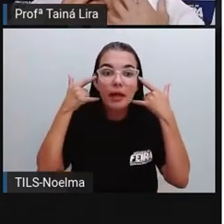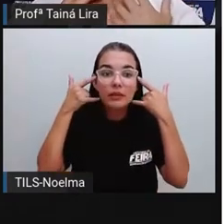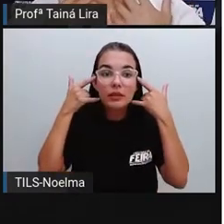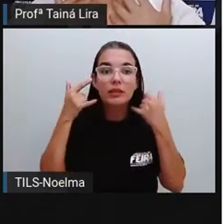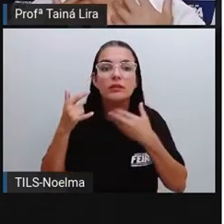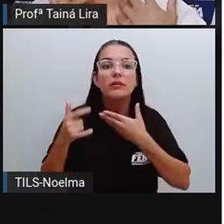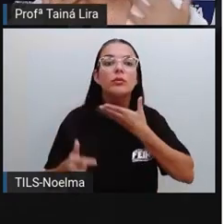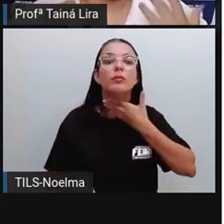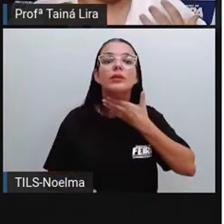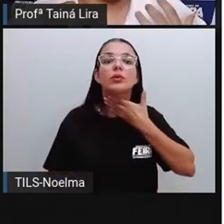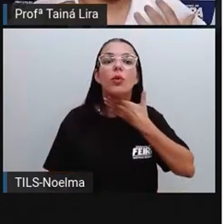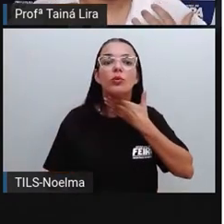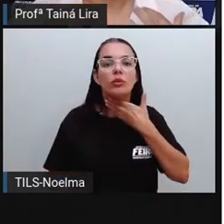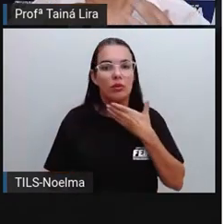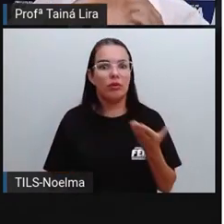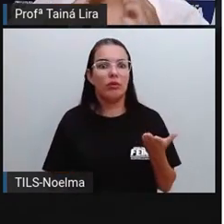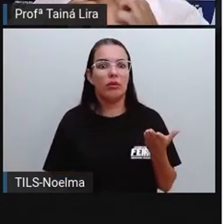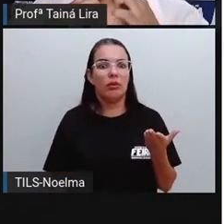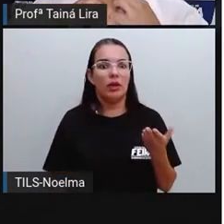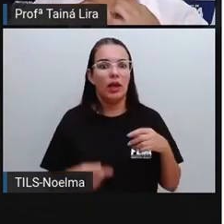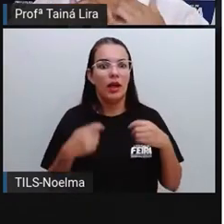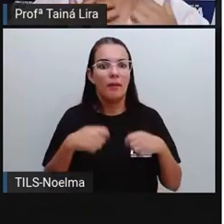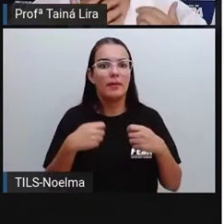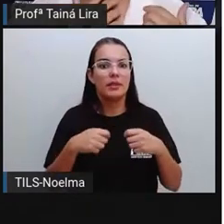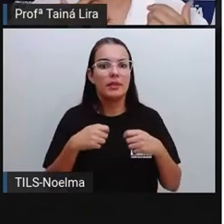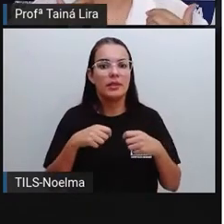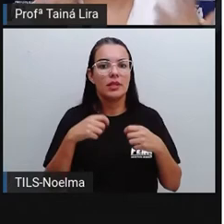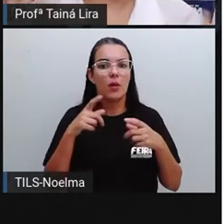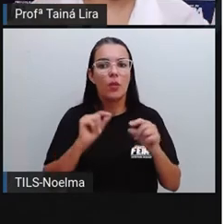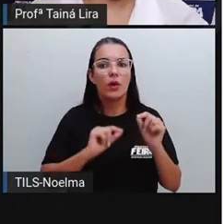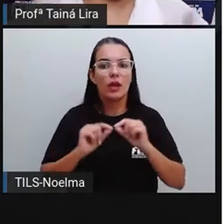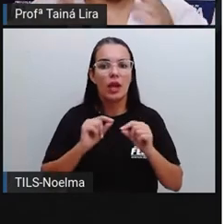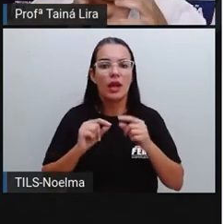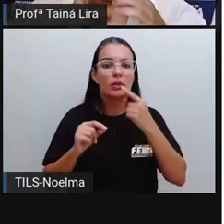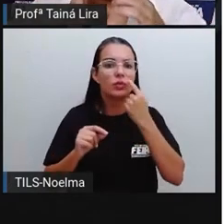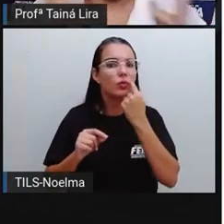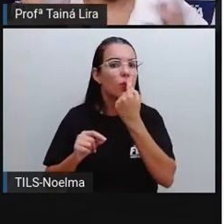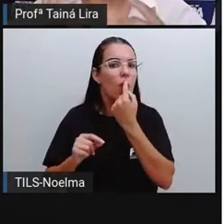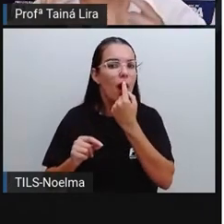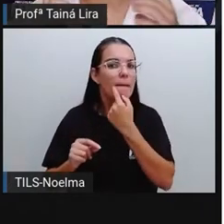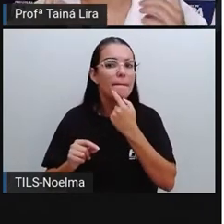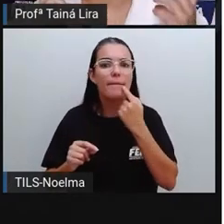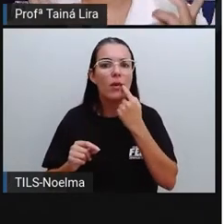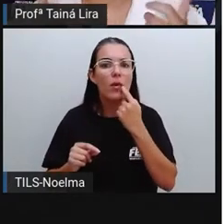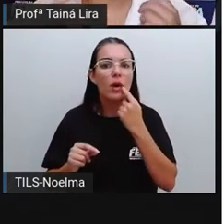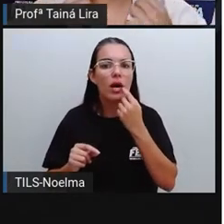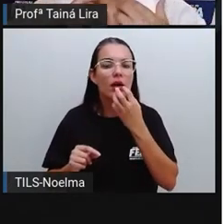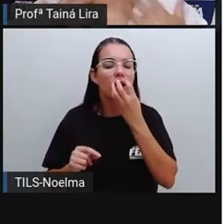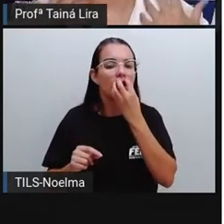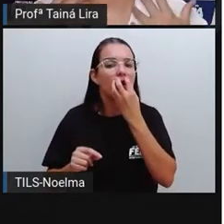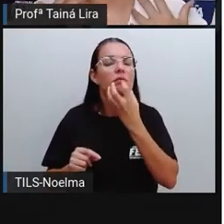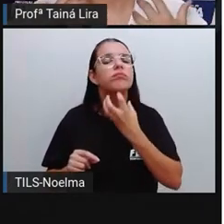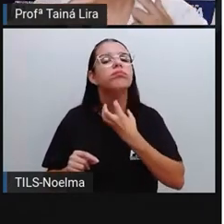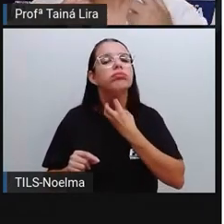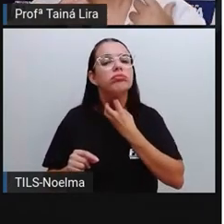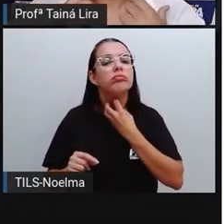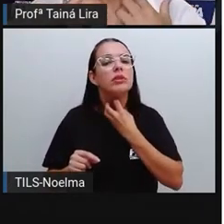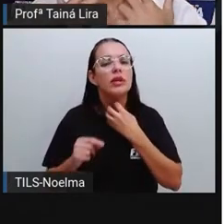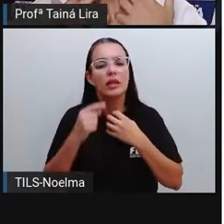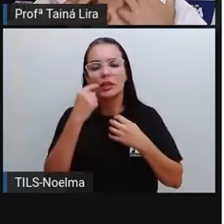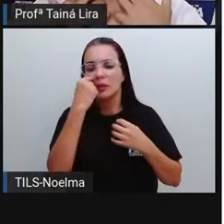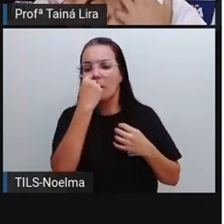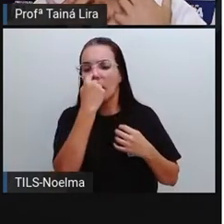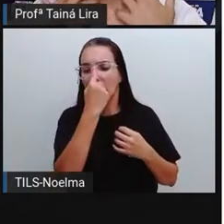está usando a máscara no pescoço, você está querendo me dizer que a sua boca é no pescoço, porque para cobrir sua boca e seu nariz,